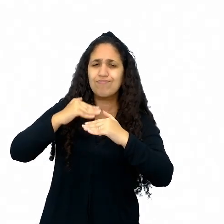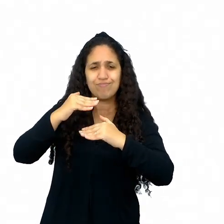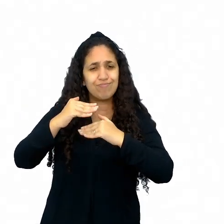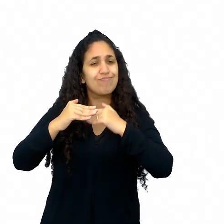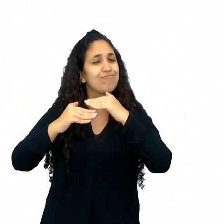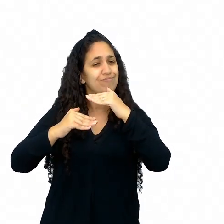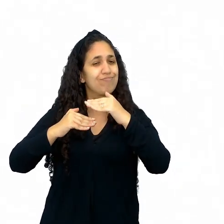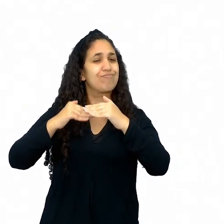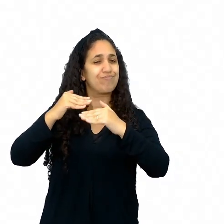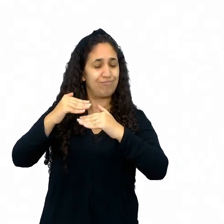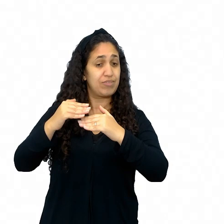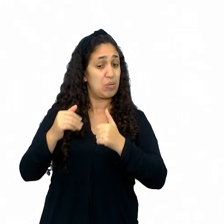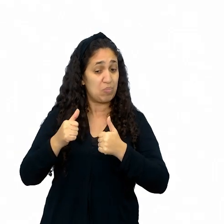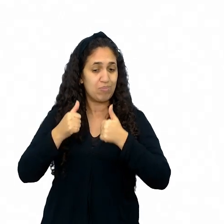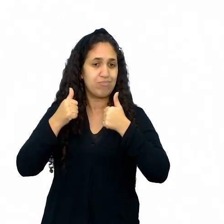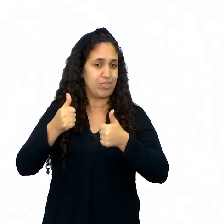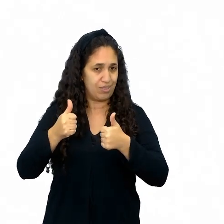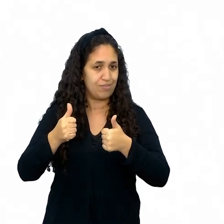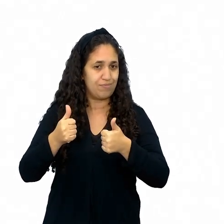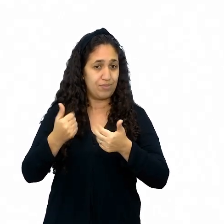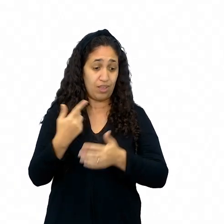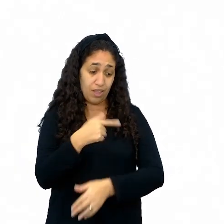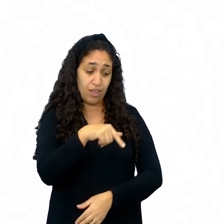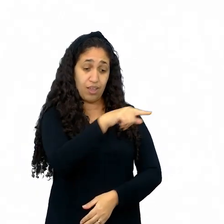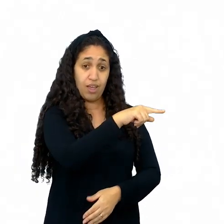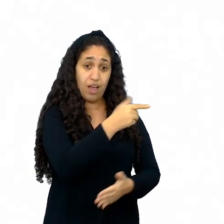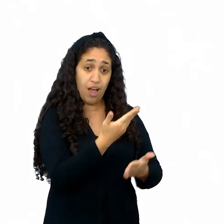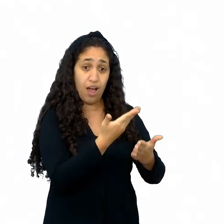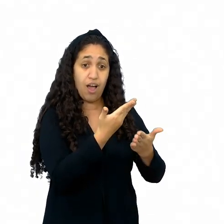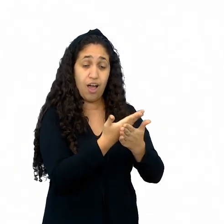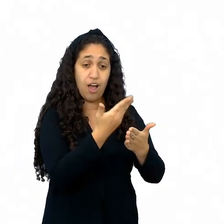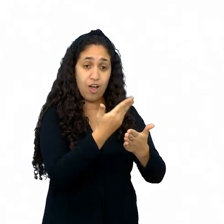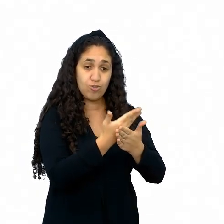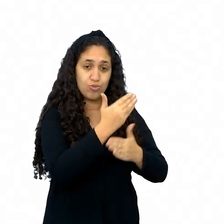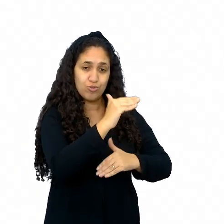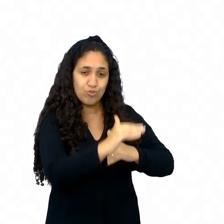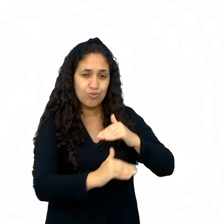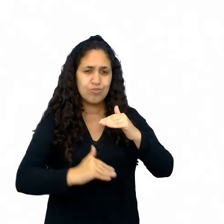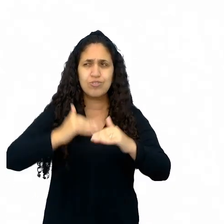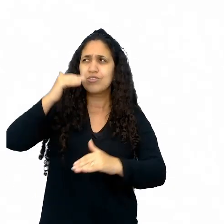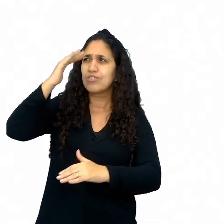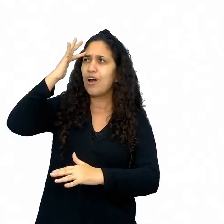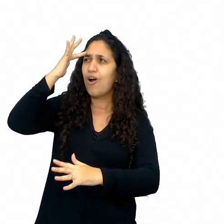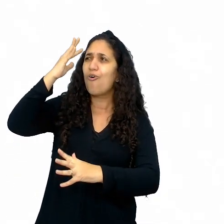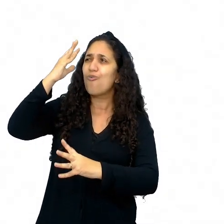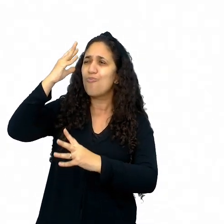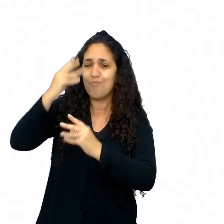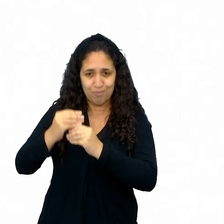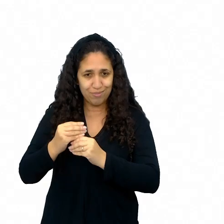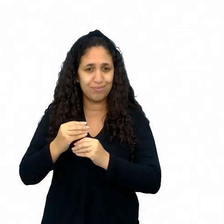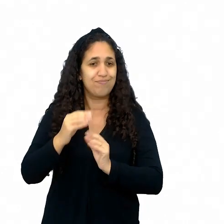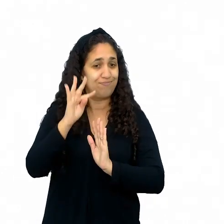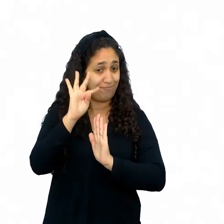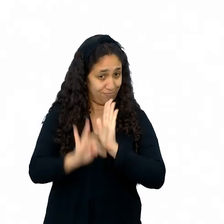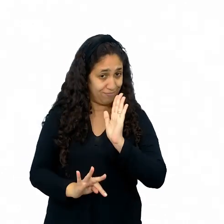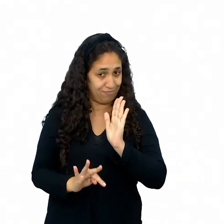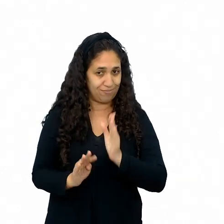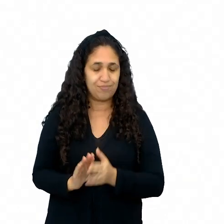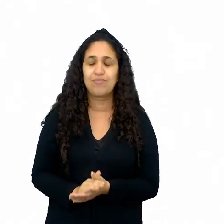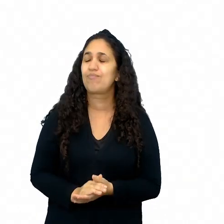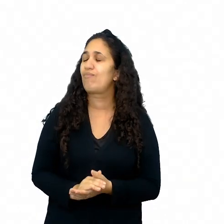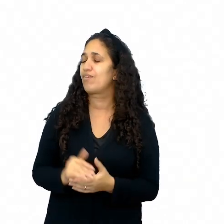ocorra de forma satisfatória e que o nosso estudante chegue ao nível da compreensão textual, certo?